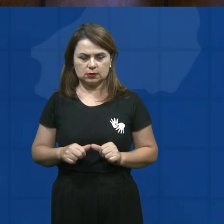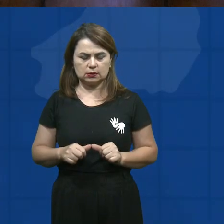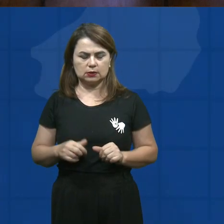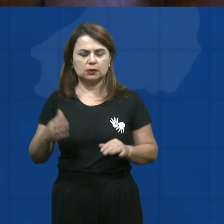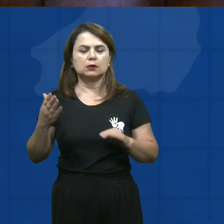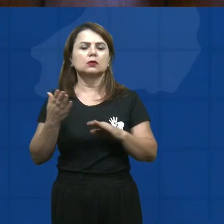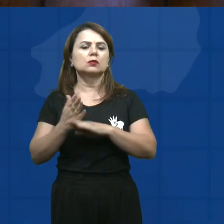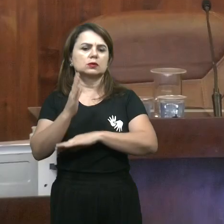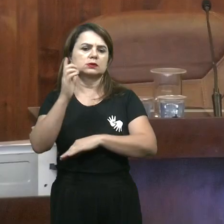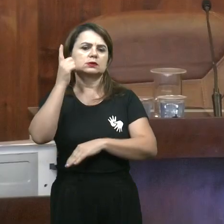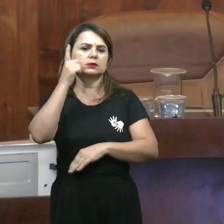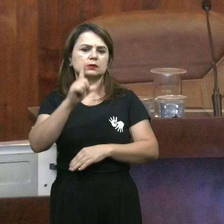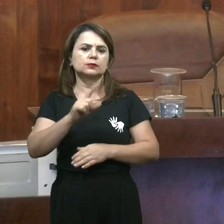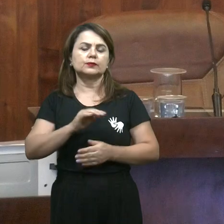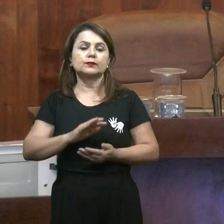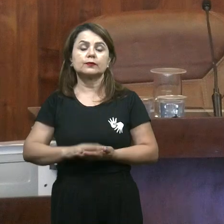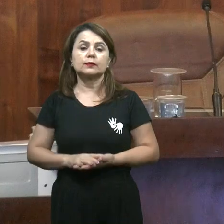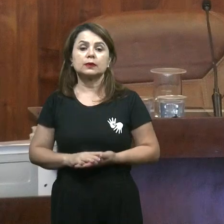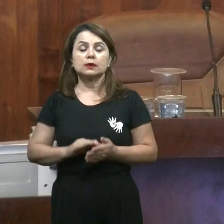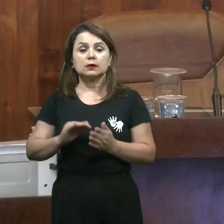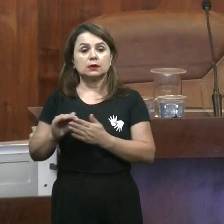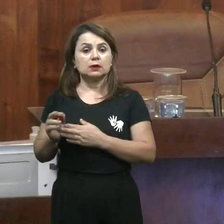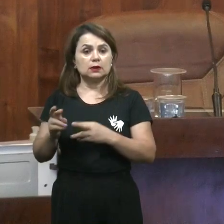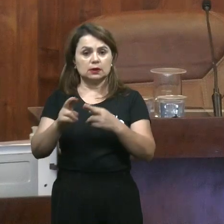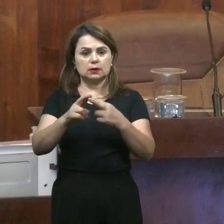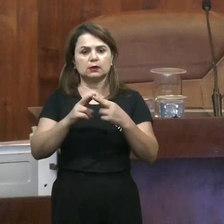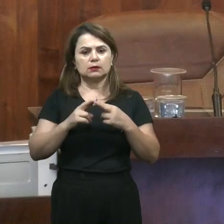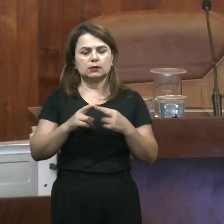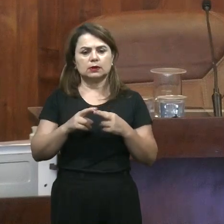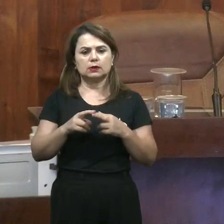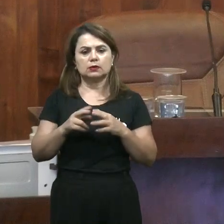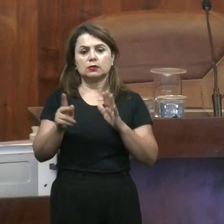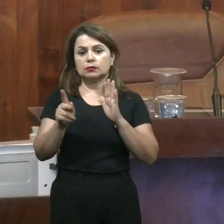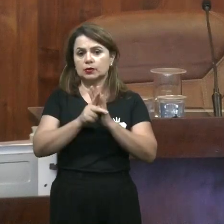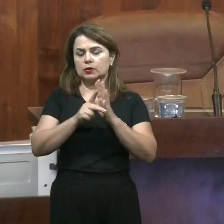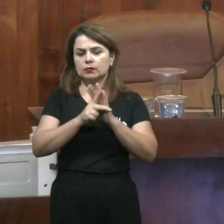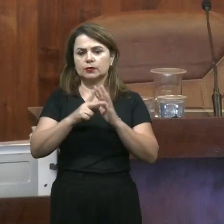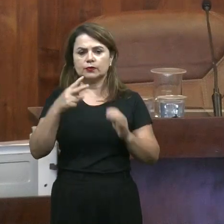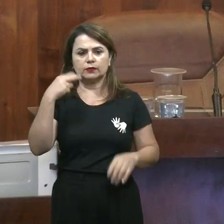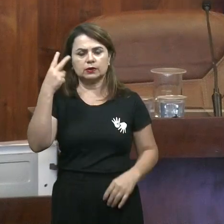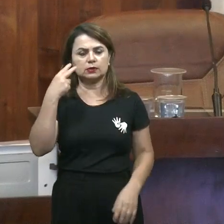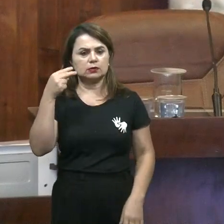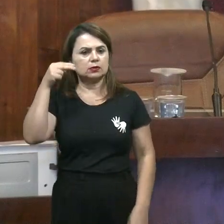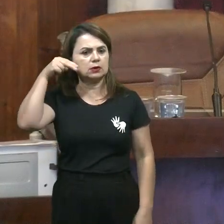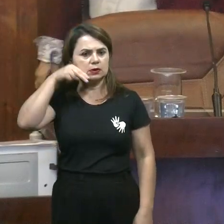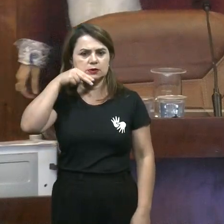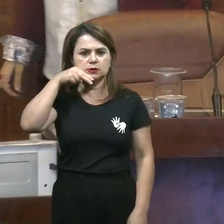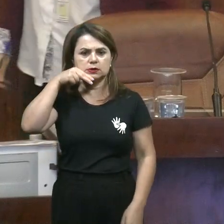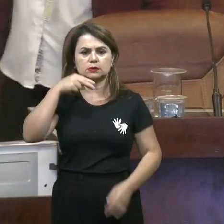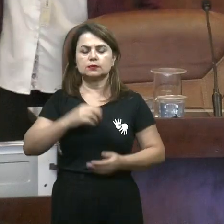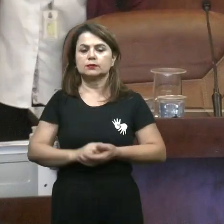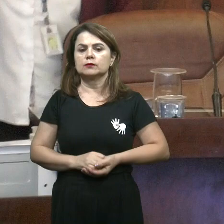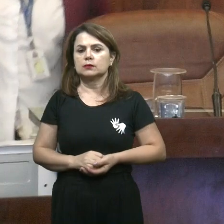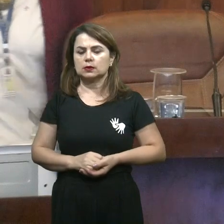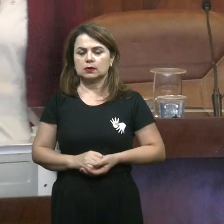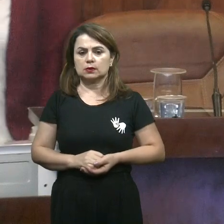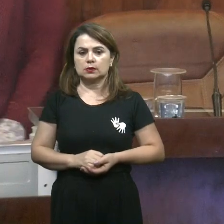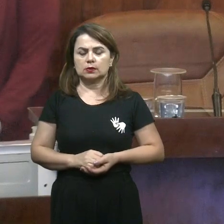Aprovado. Requerimento 1712, barra 224, do vereador Dr. Nechai. Solicitando